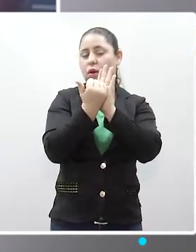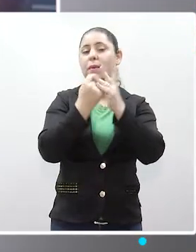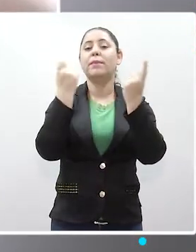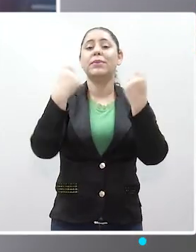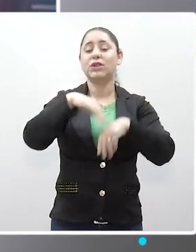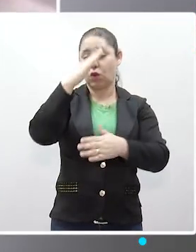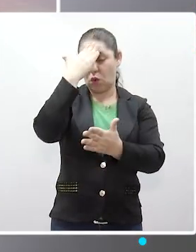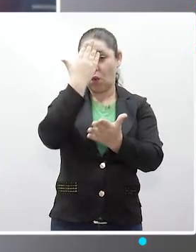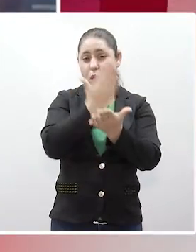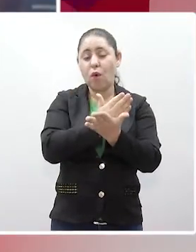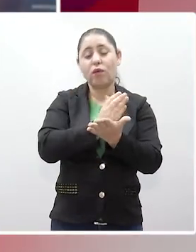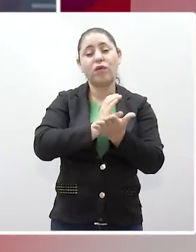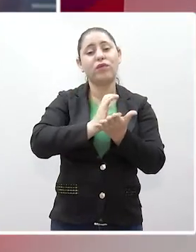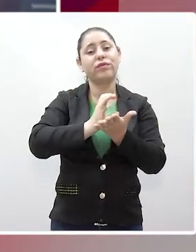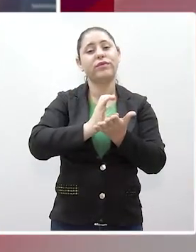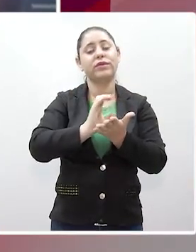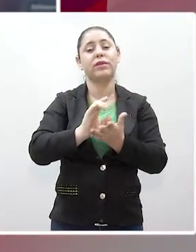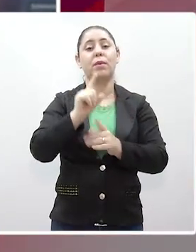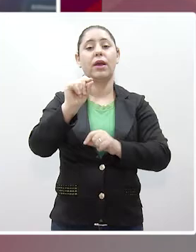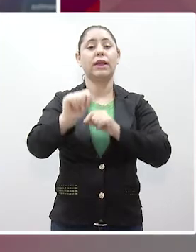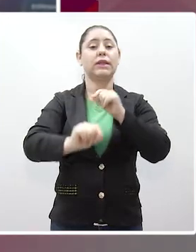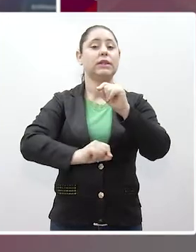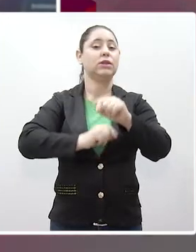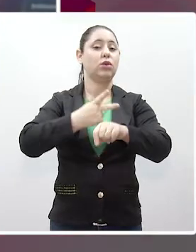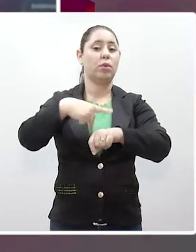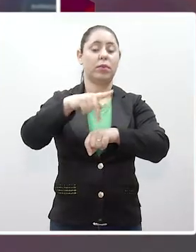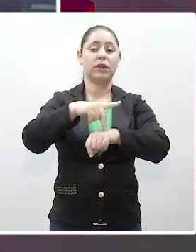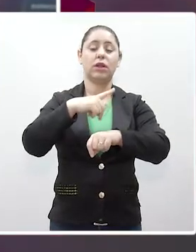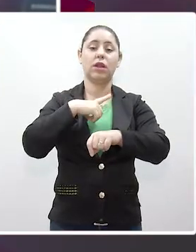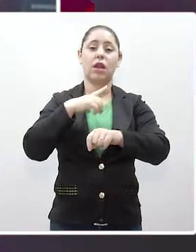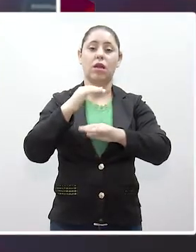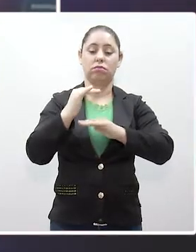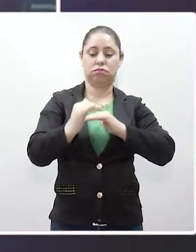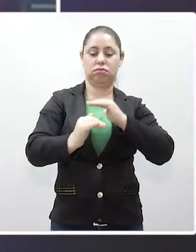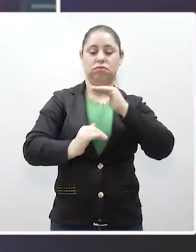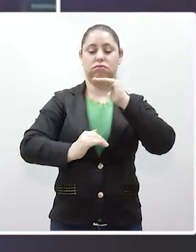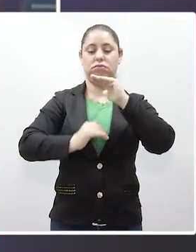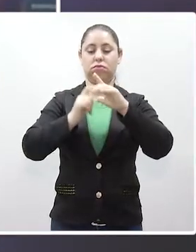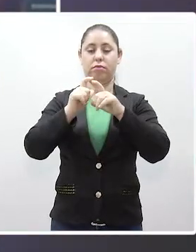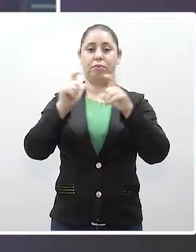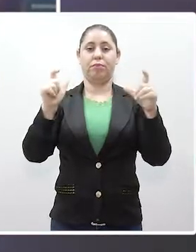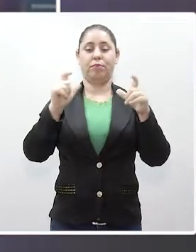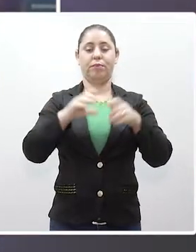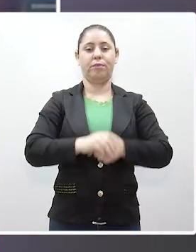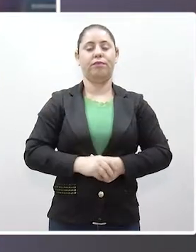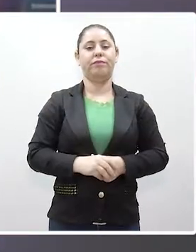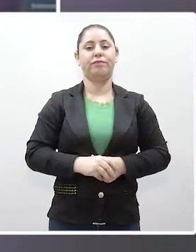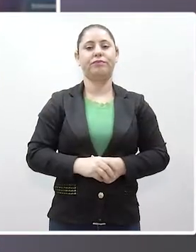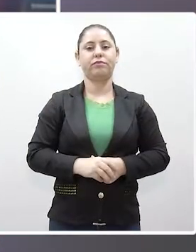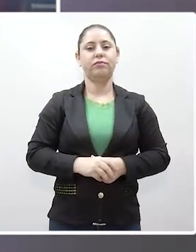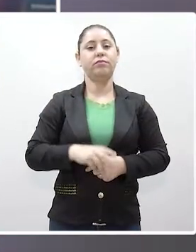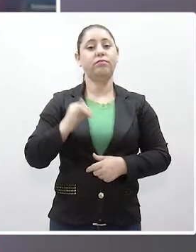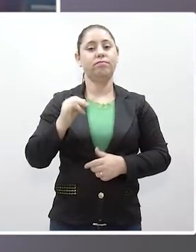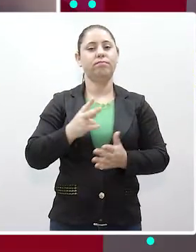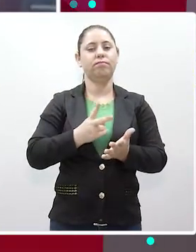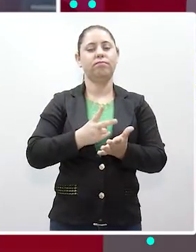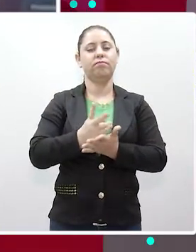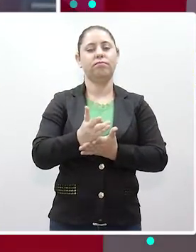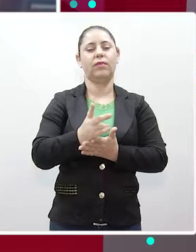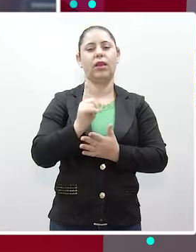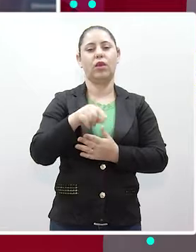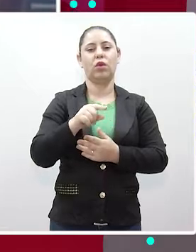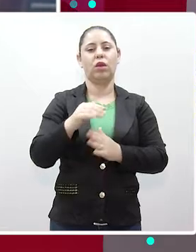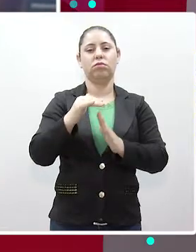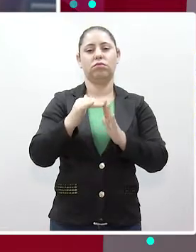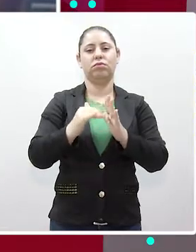cumpridas, etc, etc, etc, para que o país tenha um mínimo de crescimento, pelo menos. Então, se a gente caminhasse numa